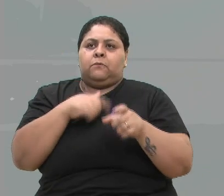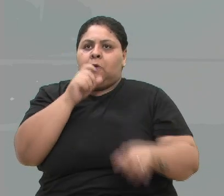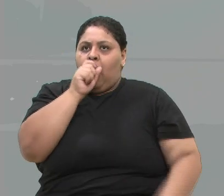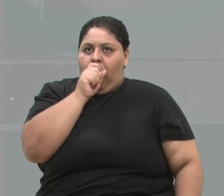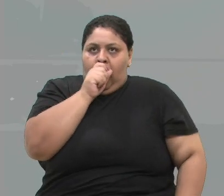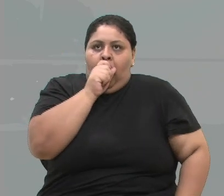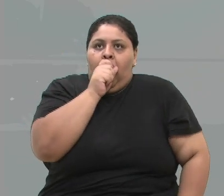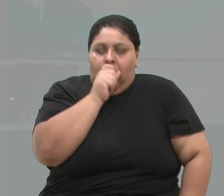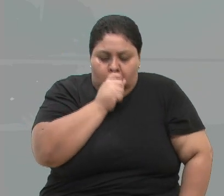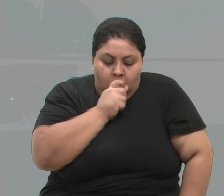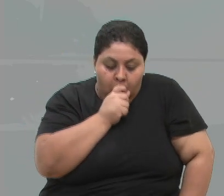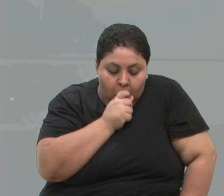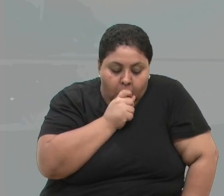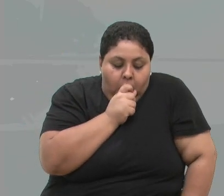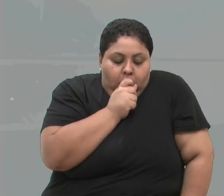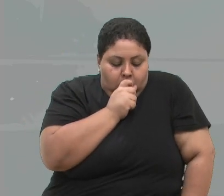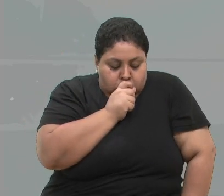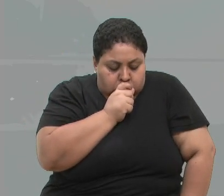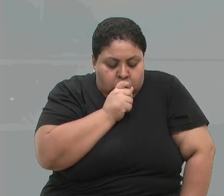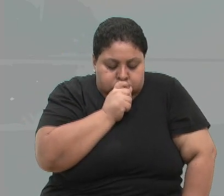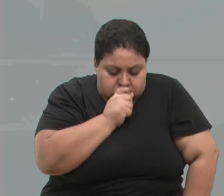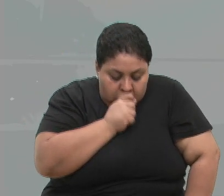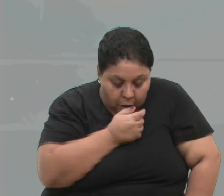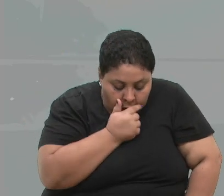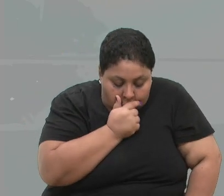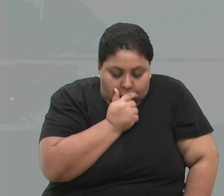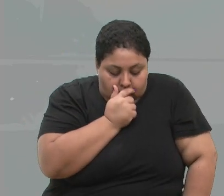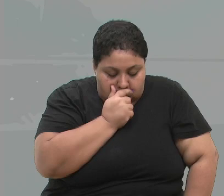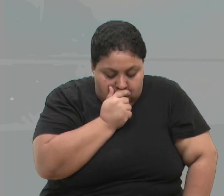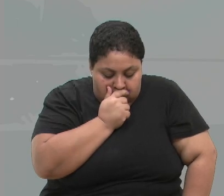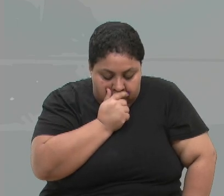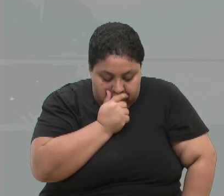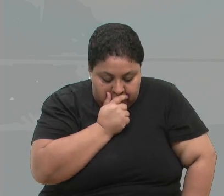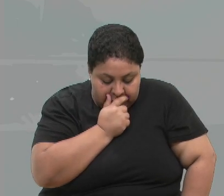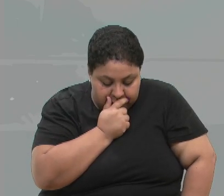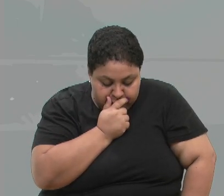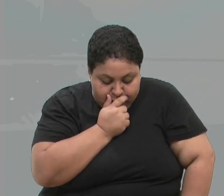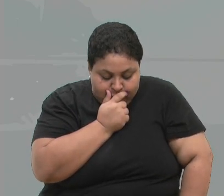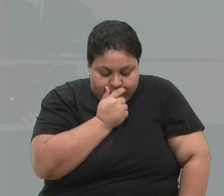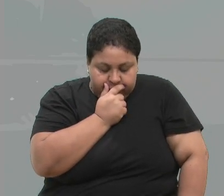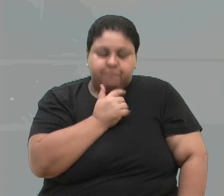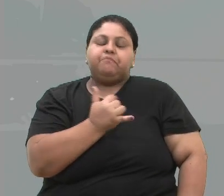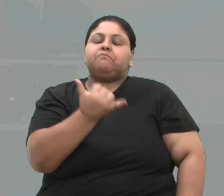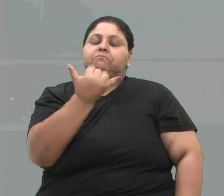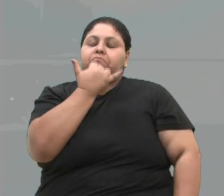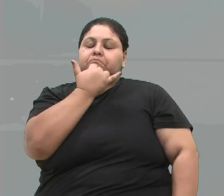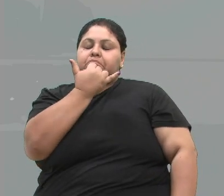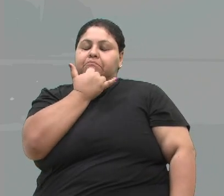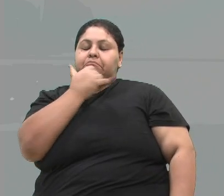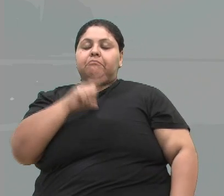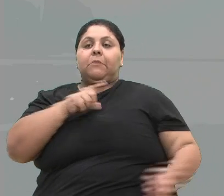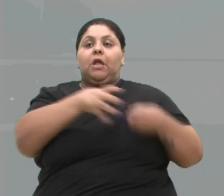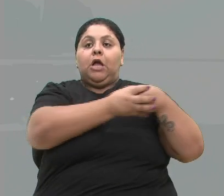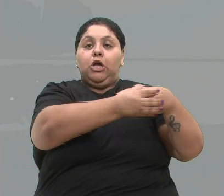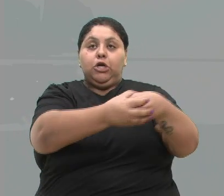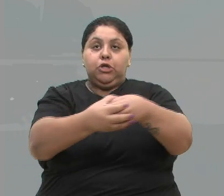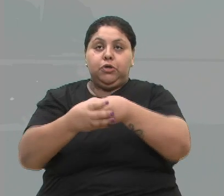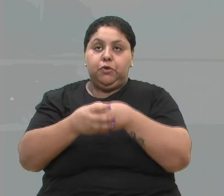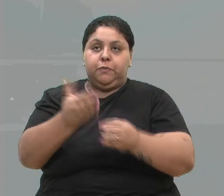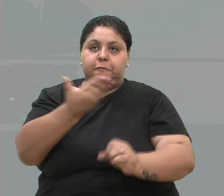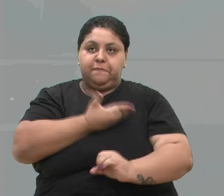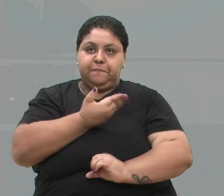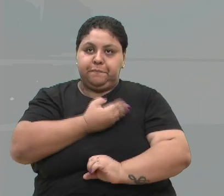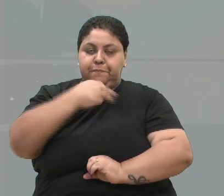quero cumprimentar, primeiramente, a Associação Amigos da Maesas, que